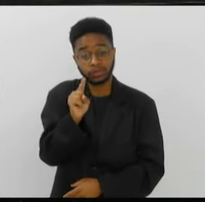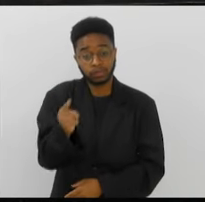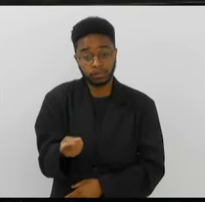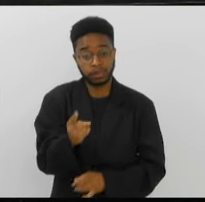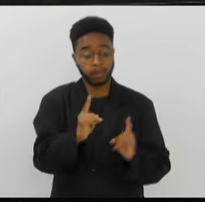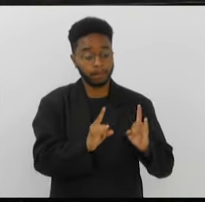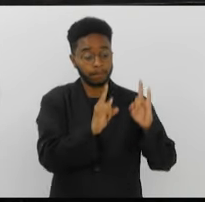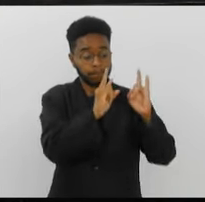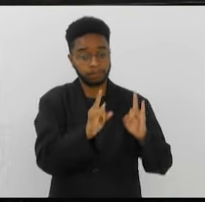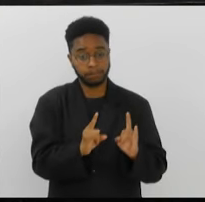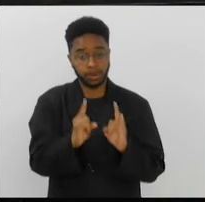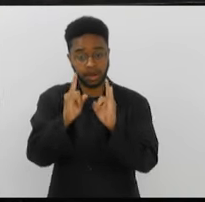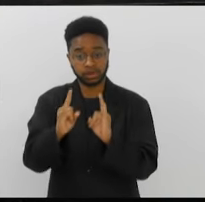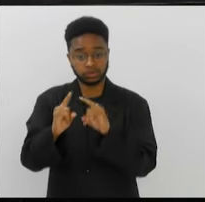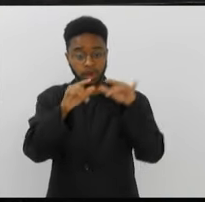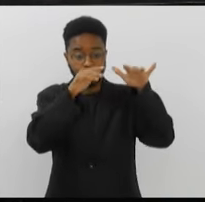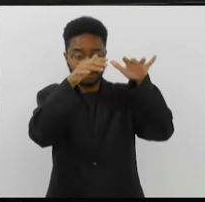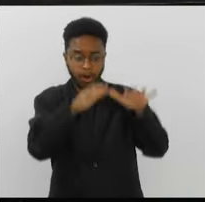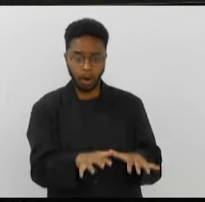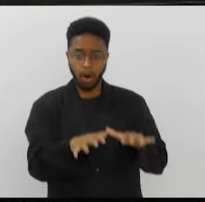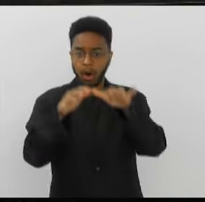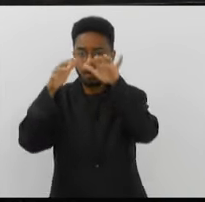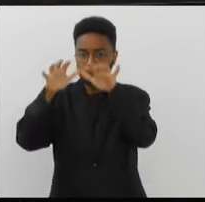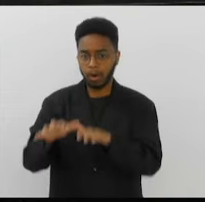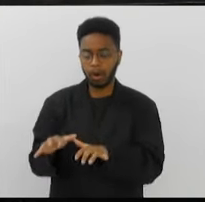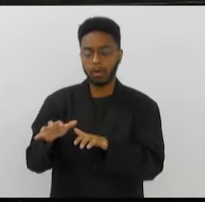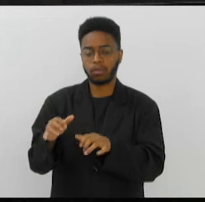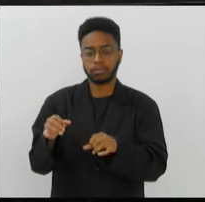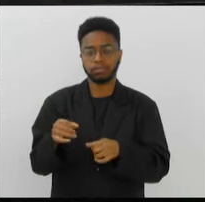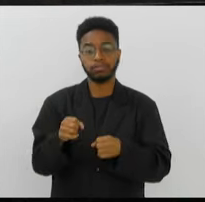imóveis demolidos. Mais de